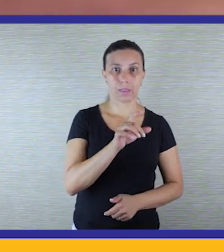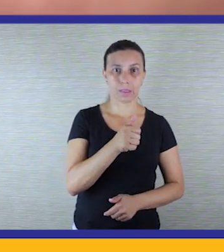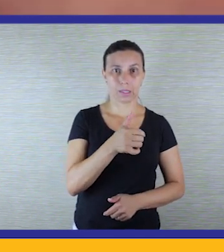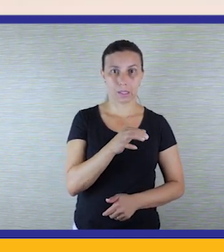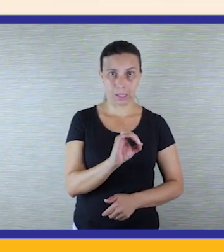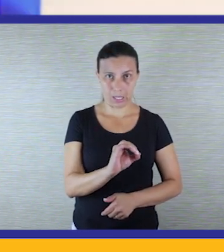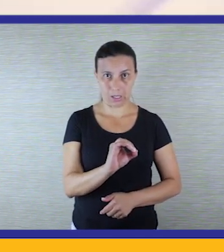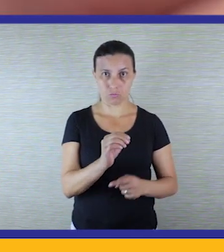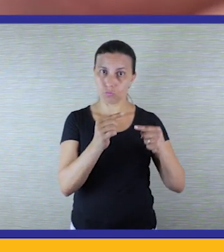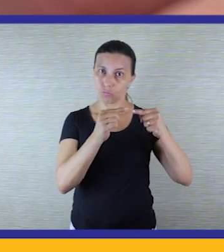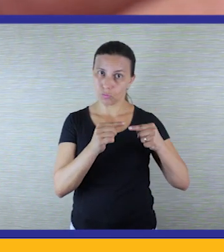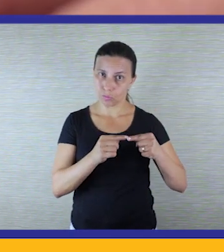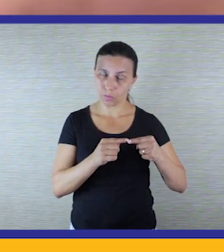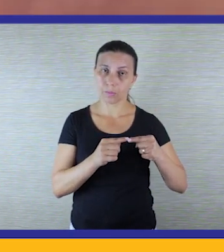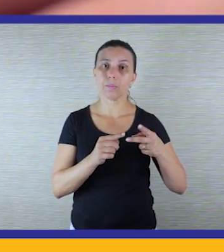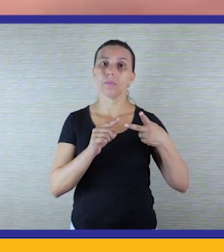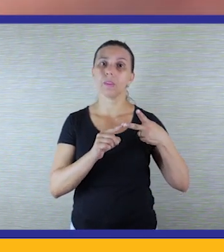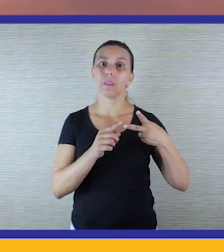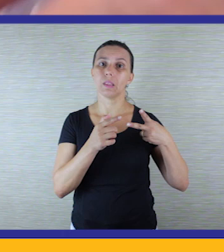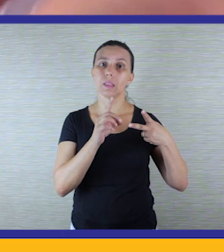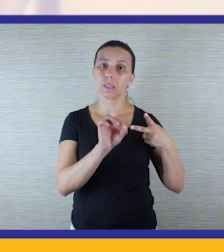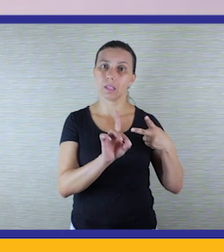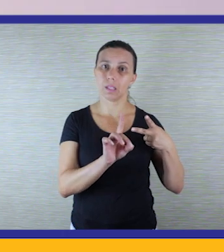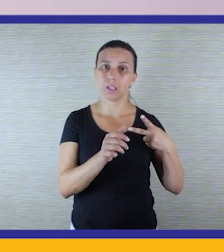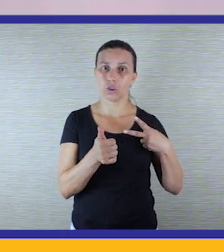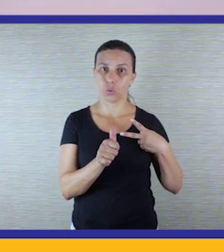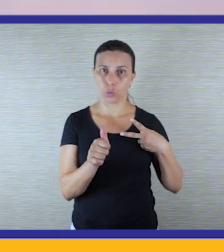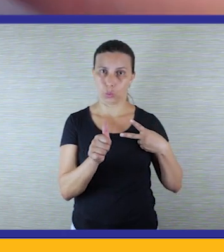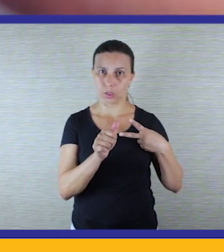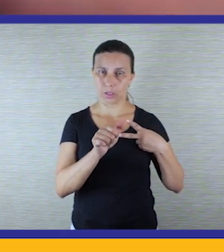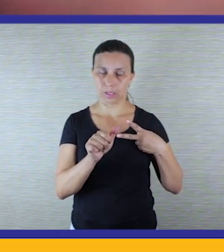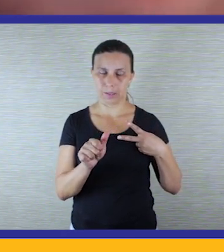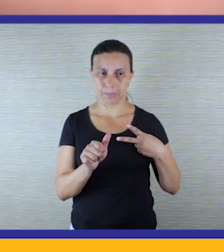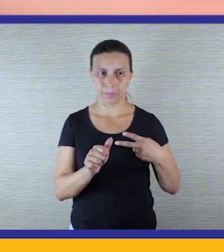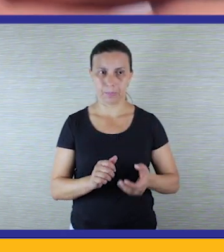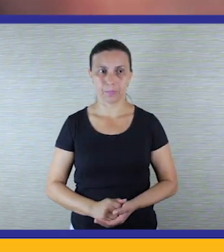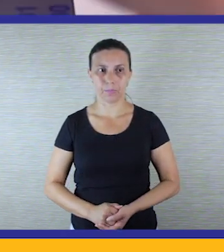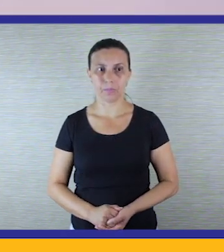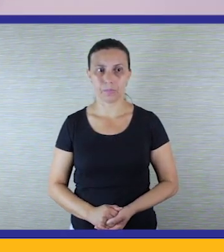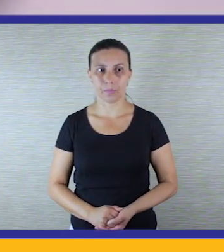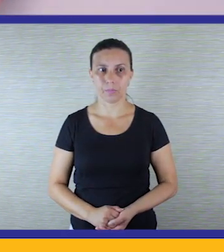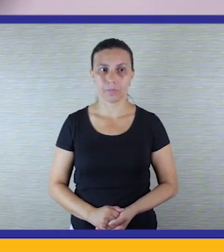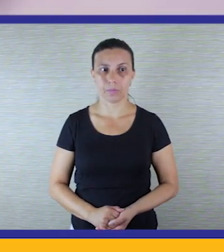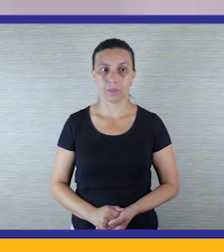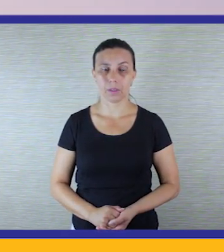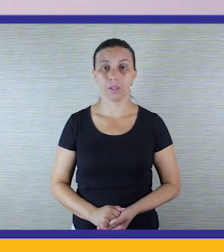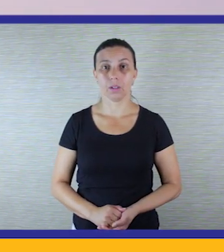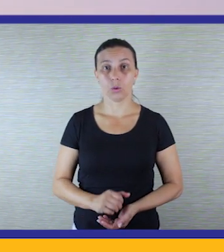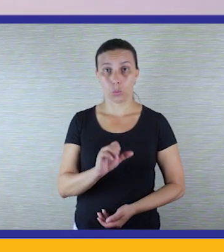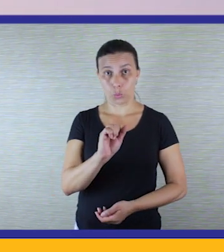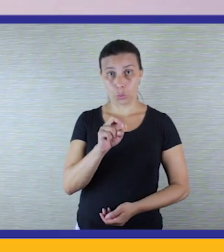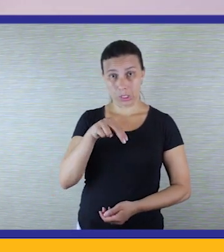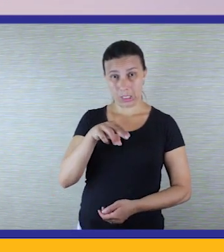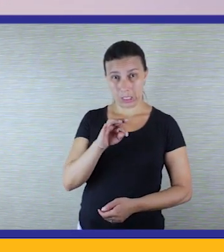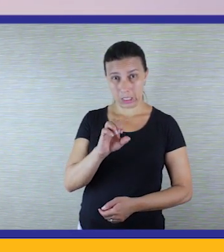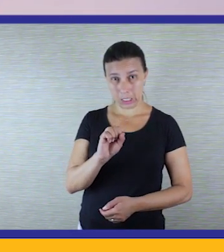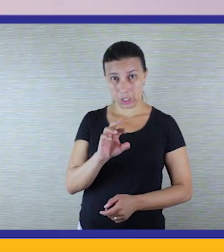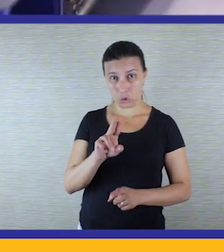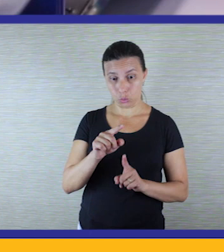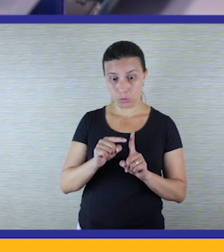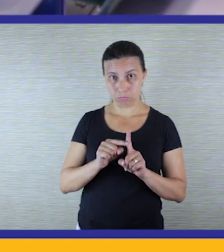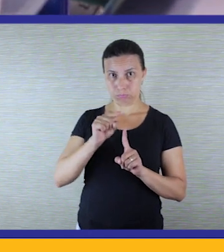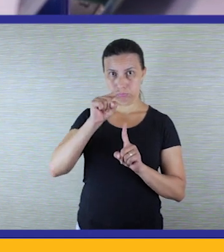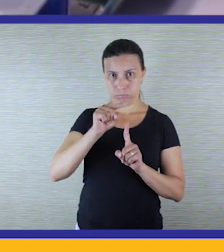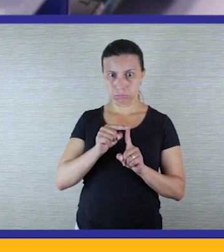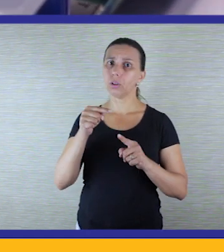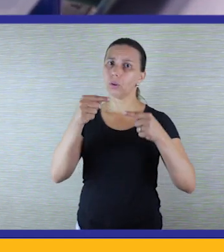D10 e D11. Na interface AtoBox, o sensor de temperatura deve ser conectado na